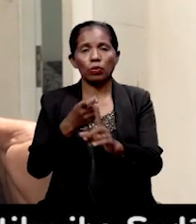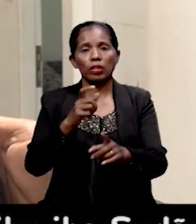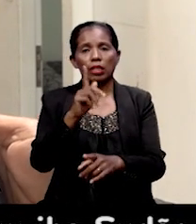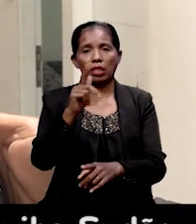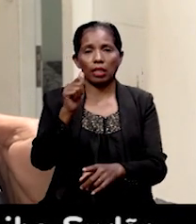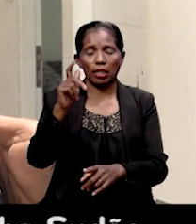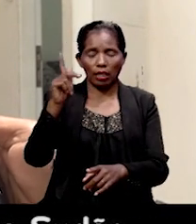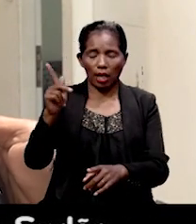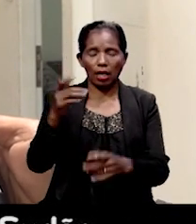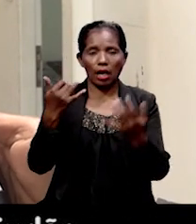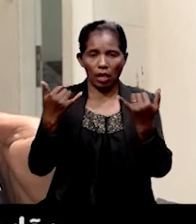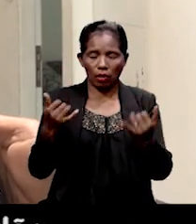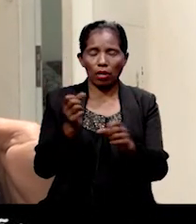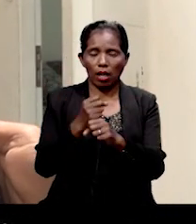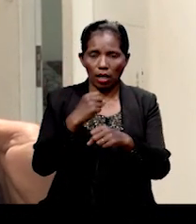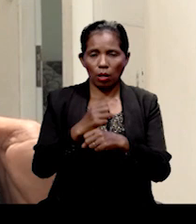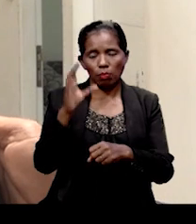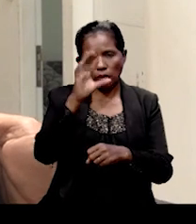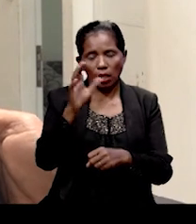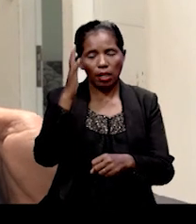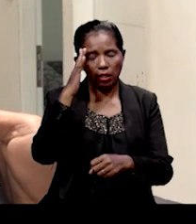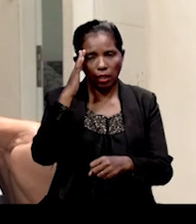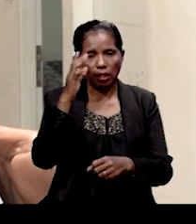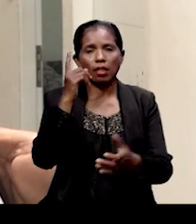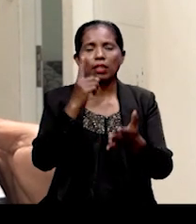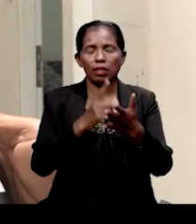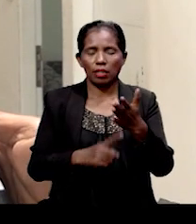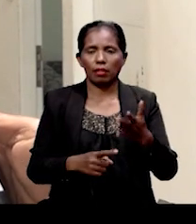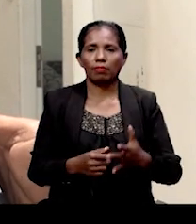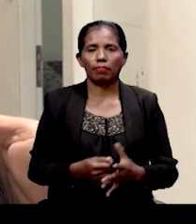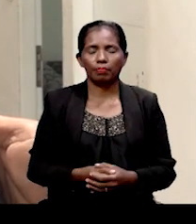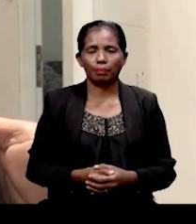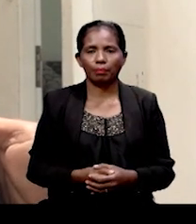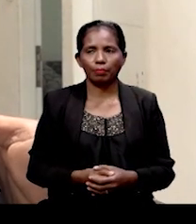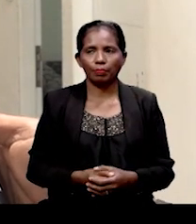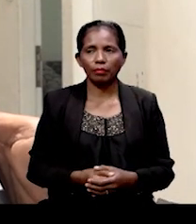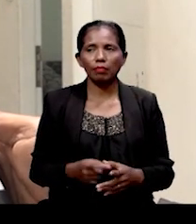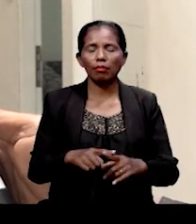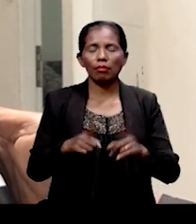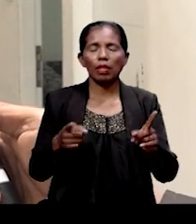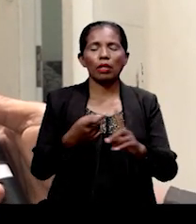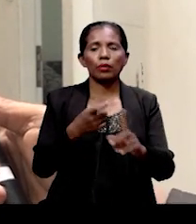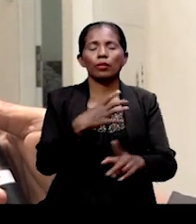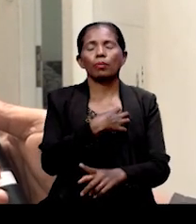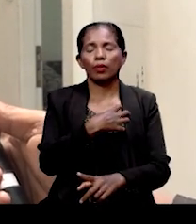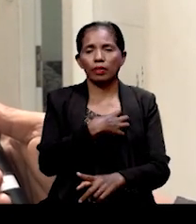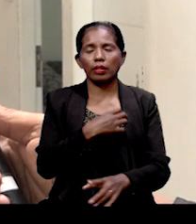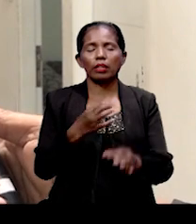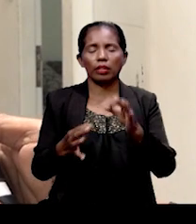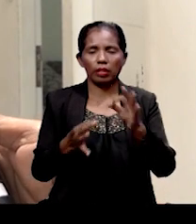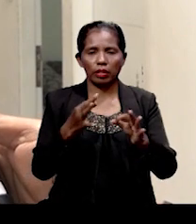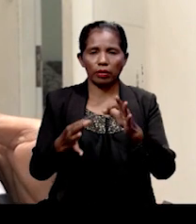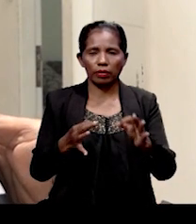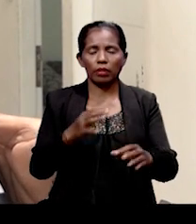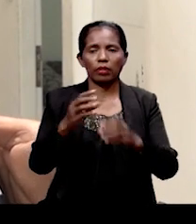patrão ministério, agora lá o dado, a tu verifica tu ir, sa infração, ona. Mas ve usi parte polícia nia, cari que infração em